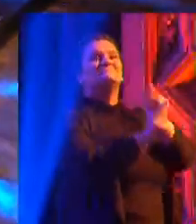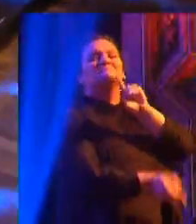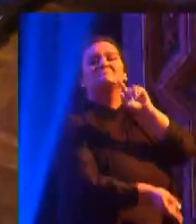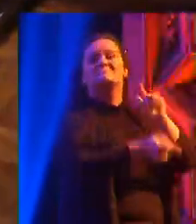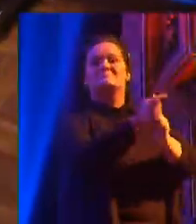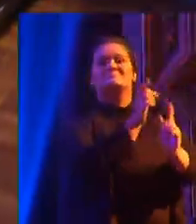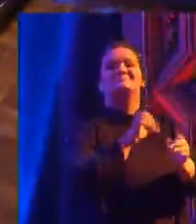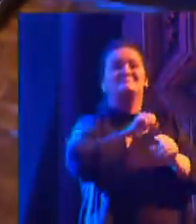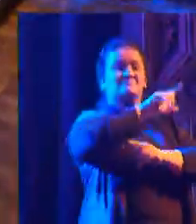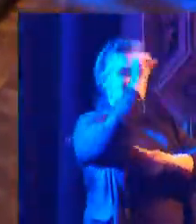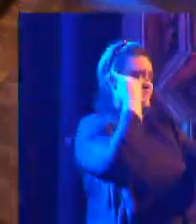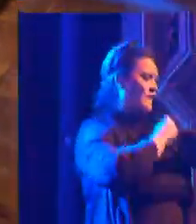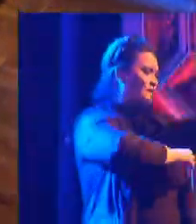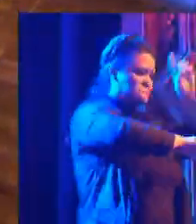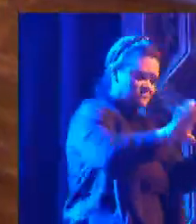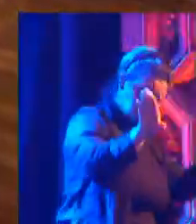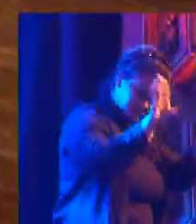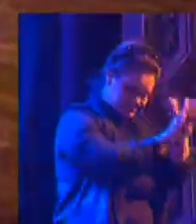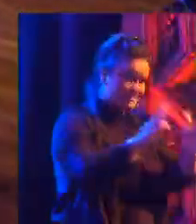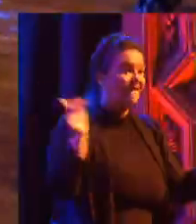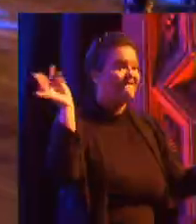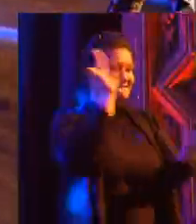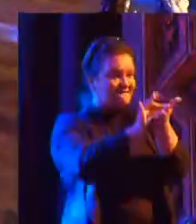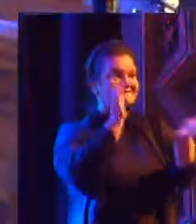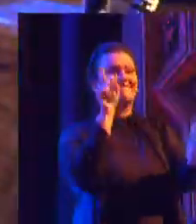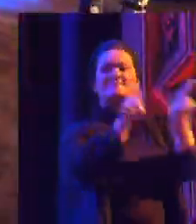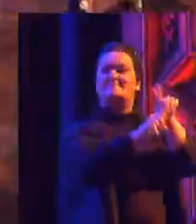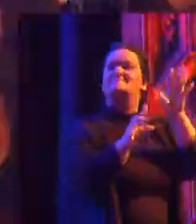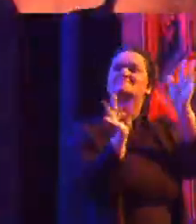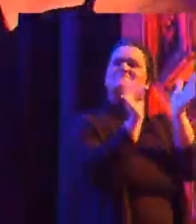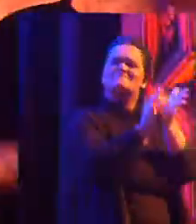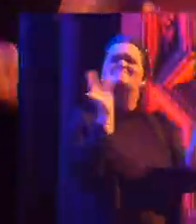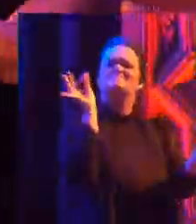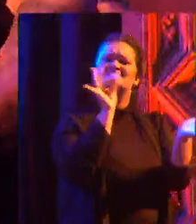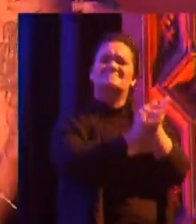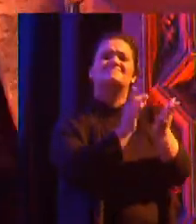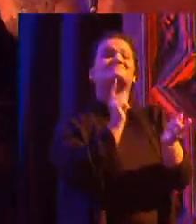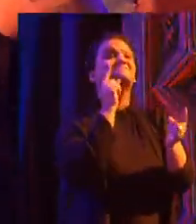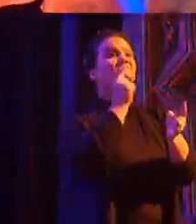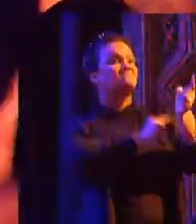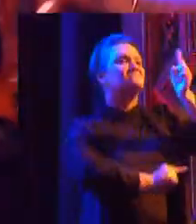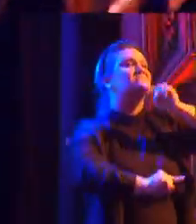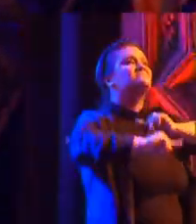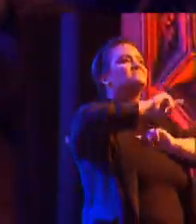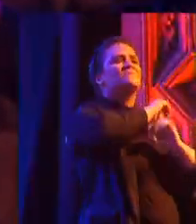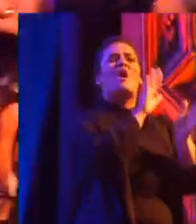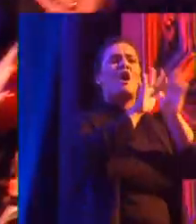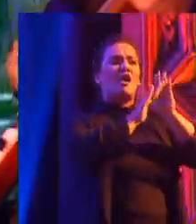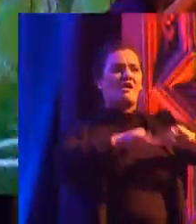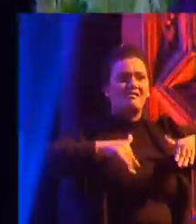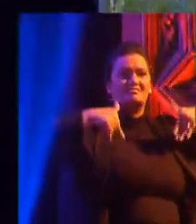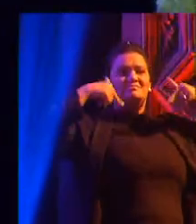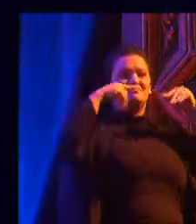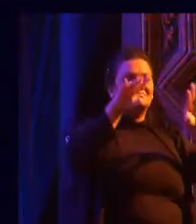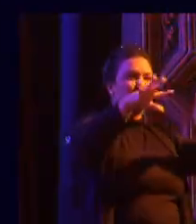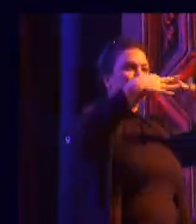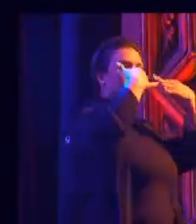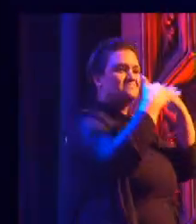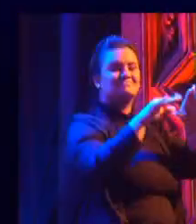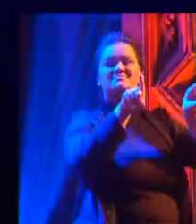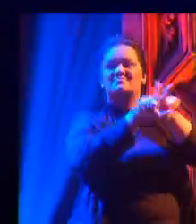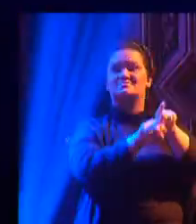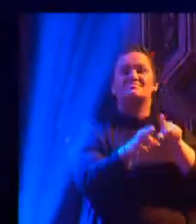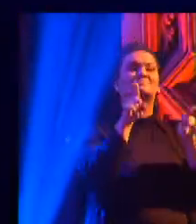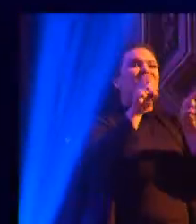Gabi. A Lucinha chegou chegando, o Nilson já tava aqui. Só Teixeira de primeira, dá o tom no violão. Todo mundo nasce artista, aí lá canta o refrão.